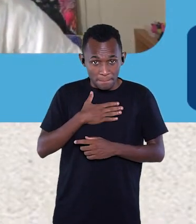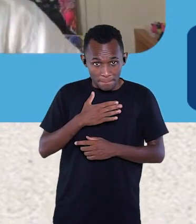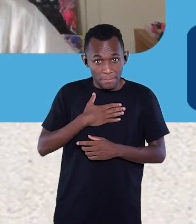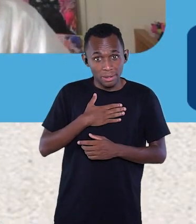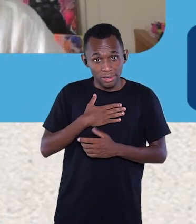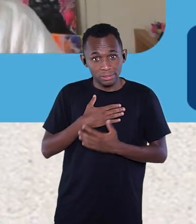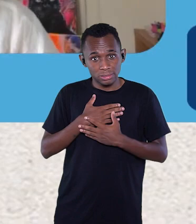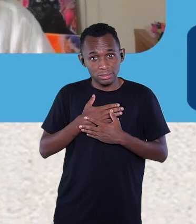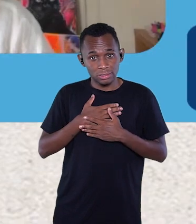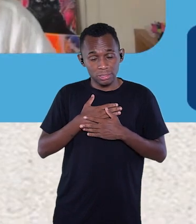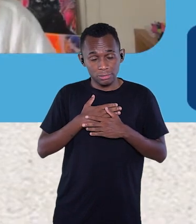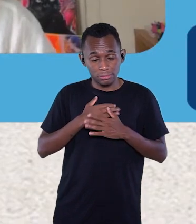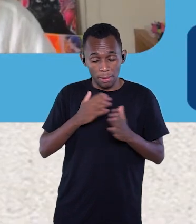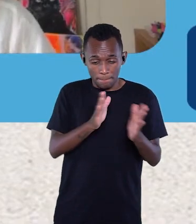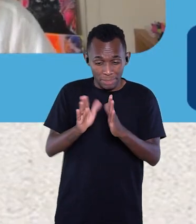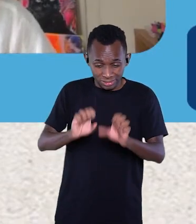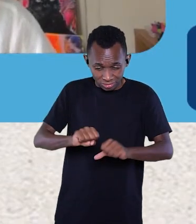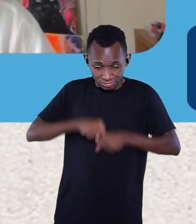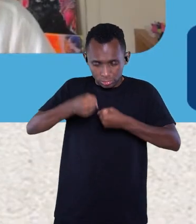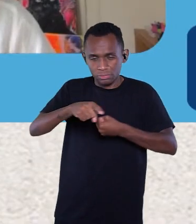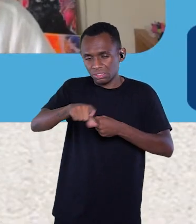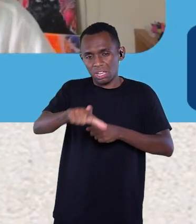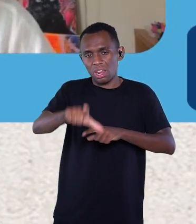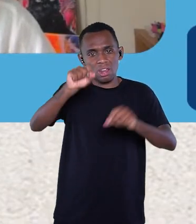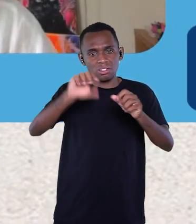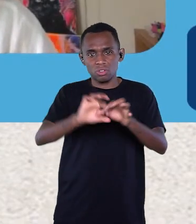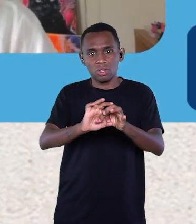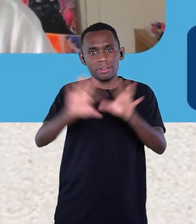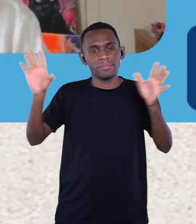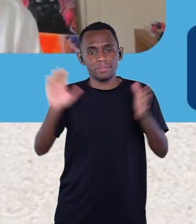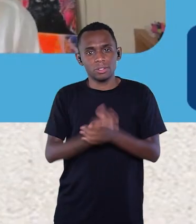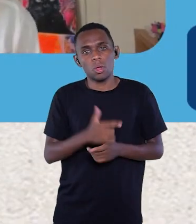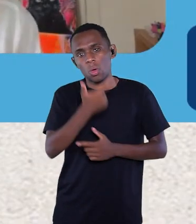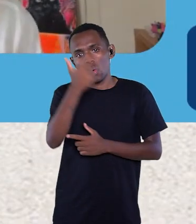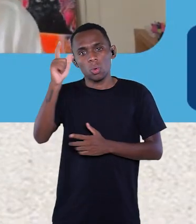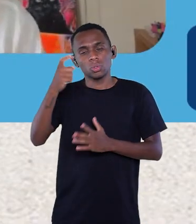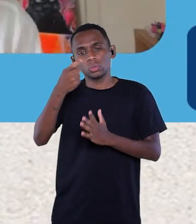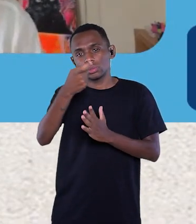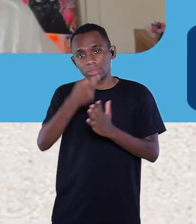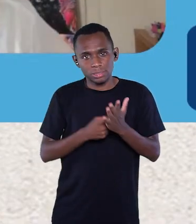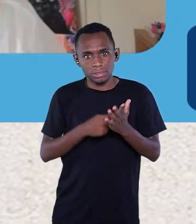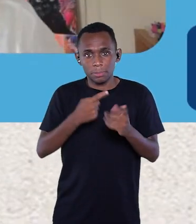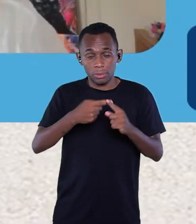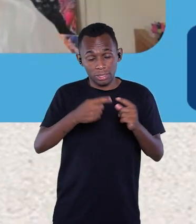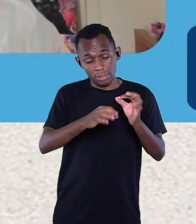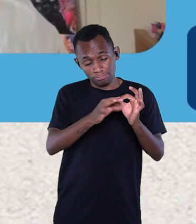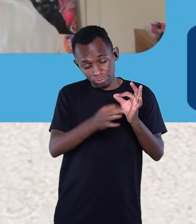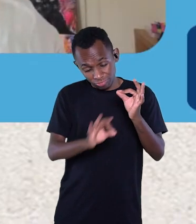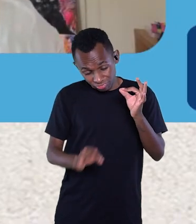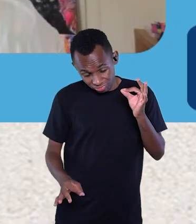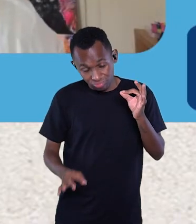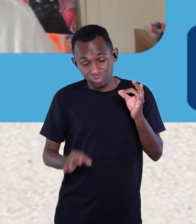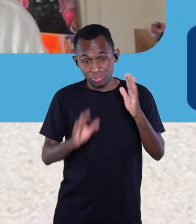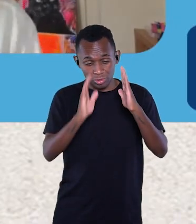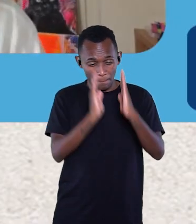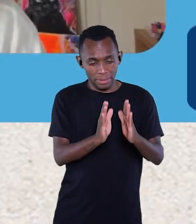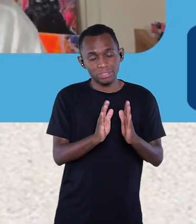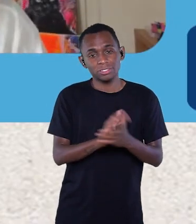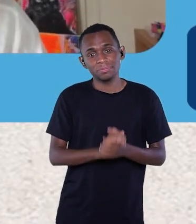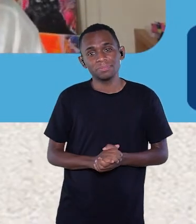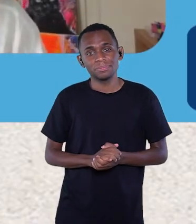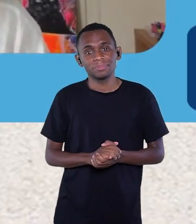escolhi o parte do Resistentes, mas você pode ficar à vontade se tiver outro aí, que esse é enorme, a gente lê uma partezinha.